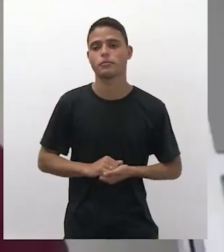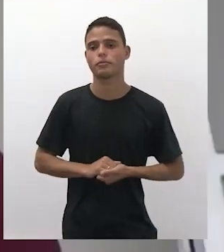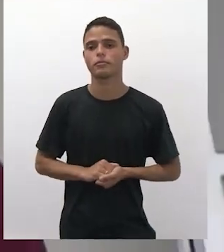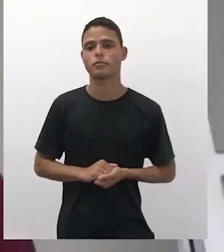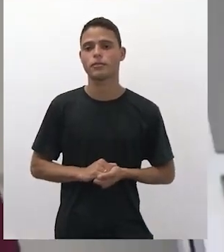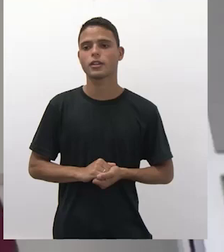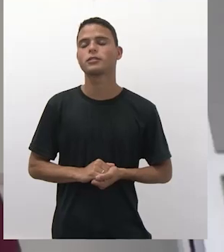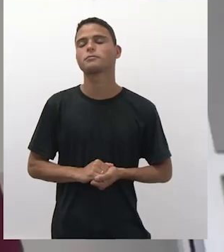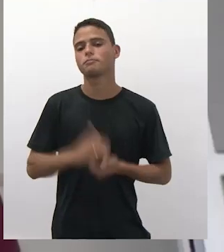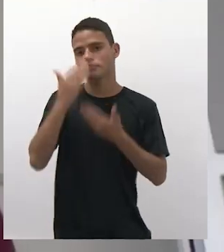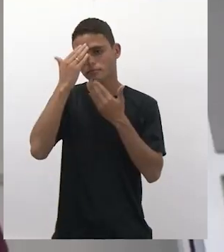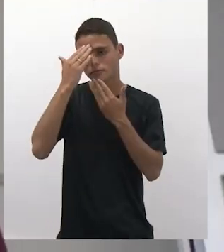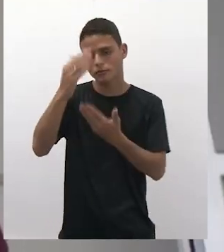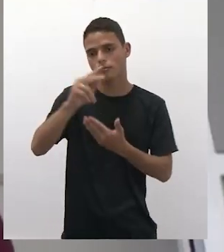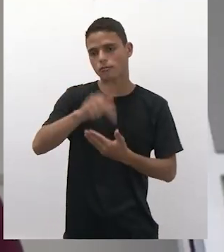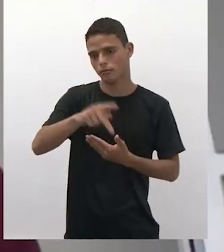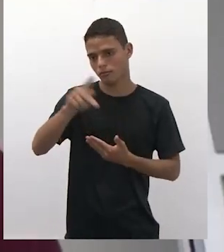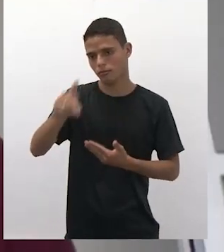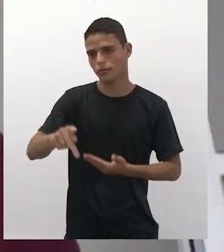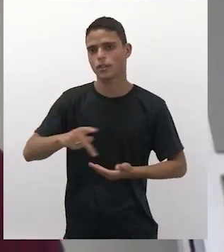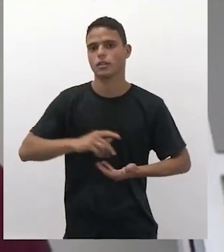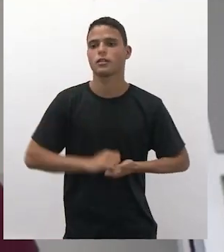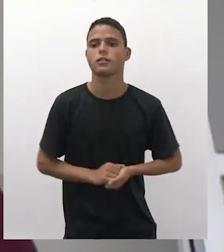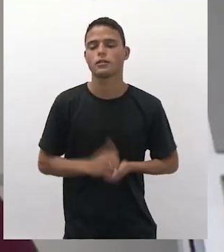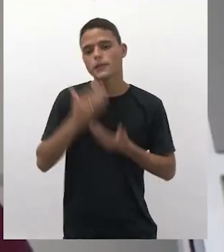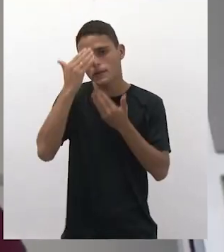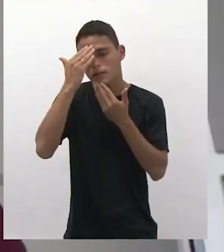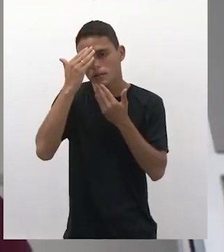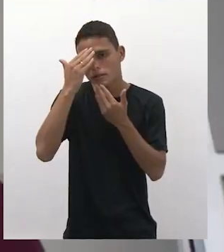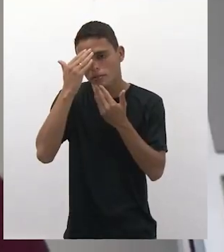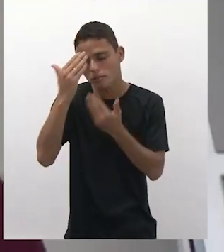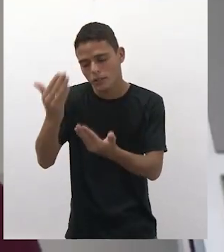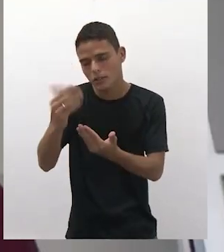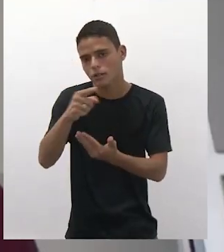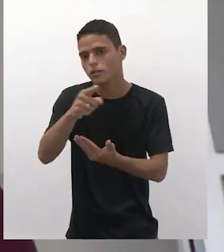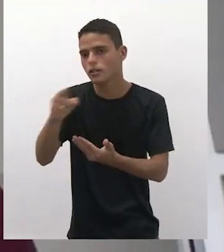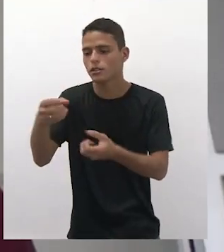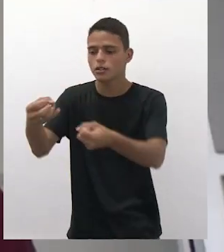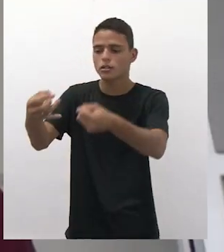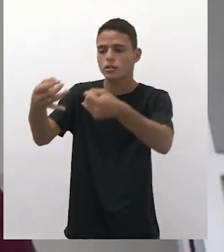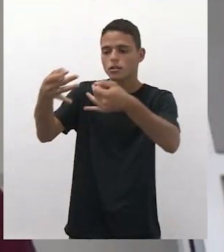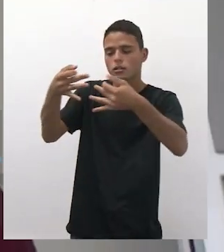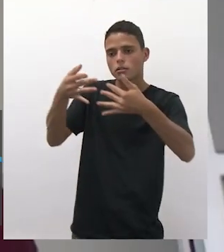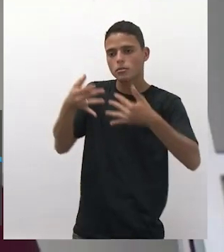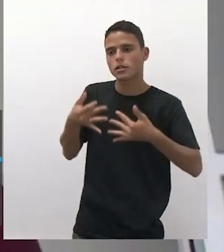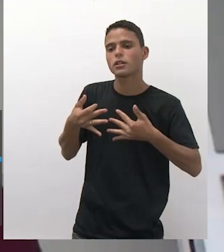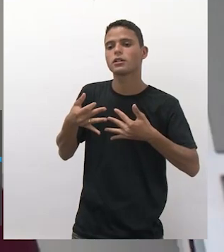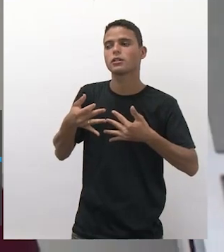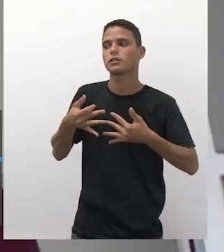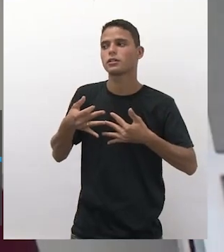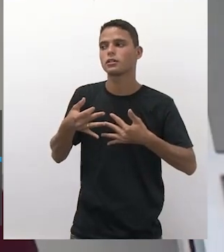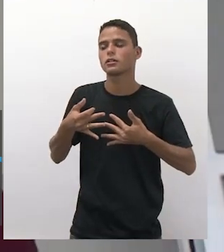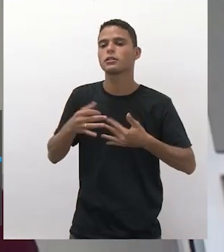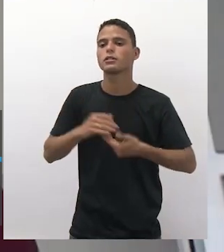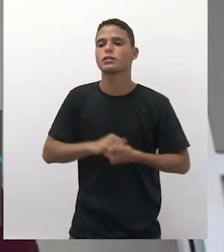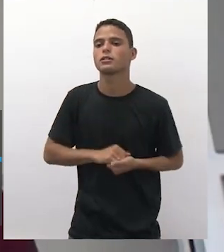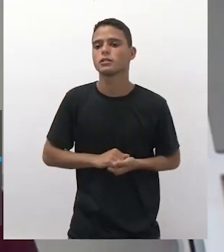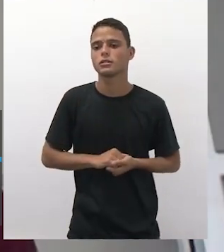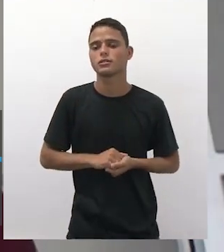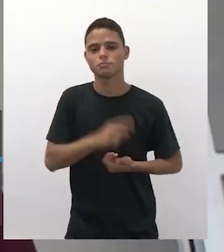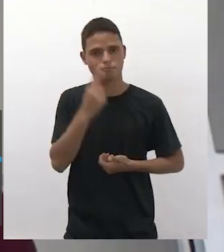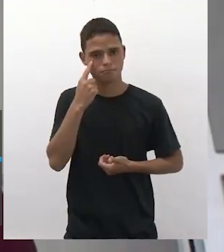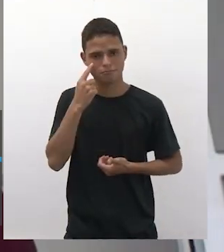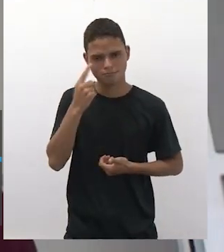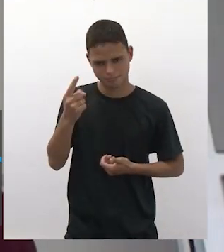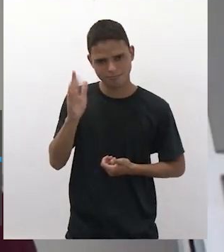Professora Edivane, muito obrigado pela sua generosidade em compartilhar conosco. Colegas, vocês viram que